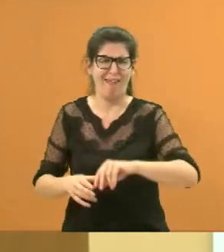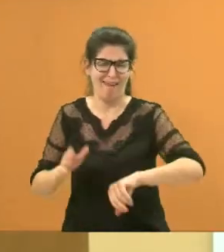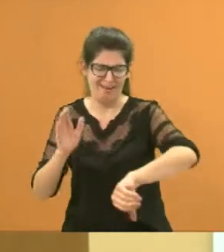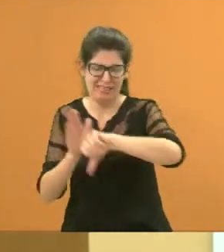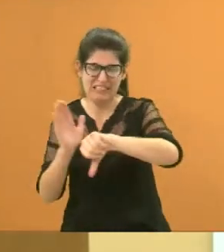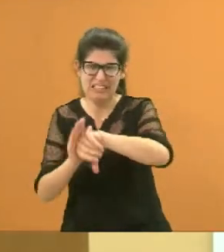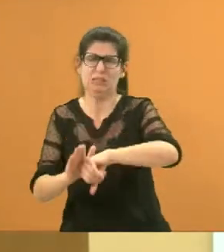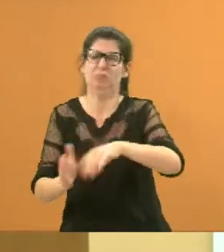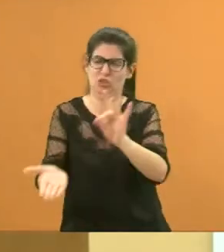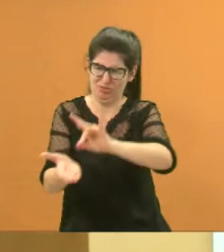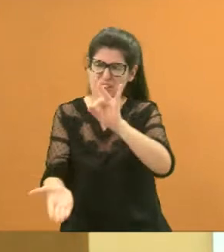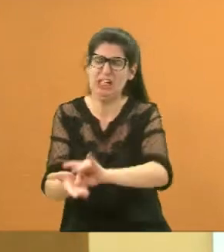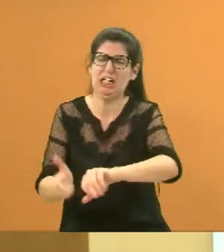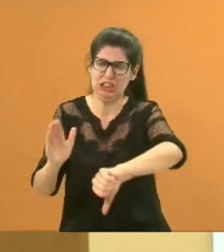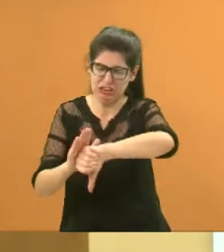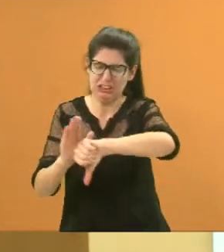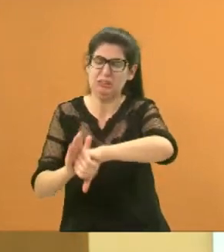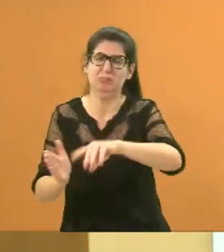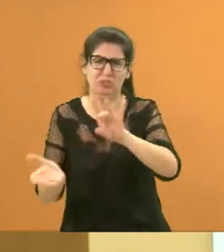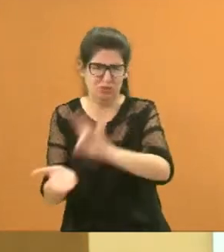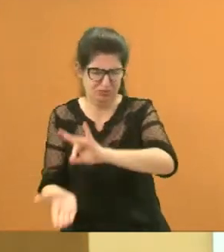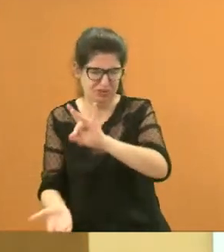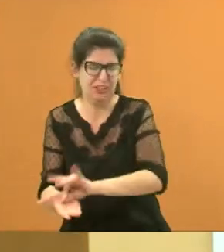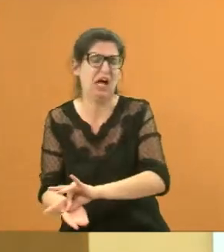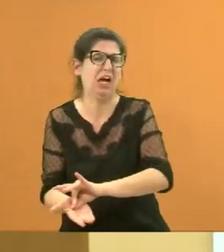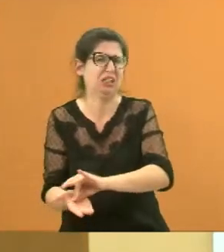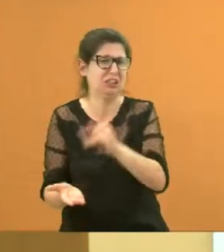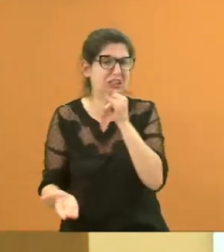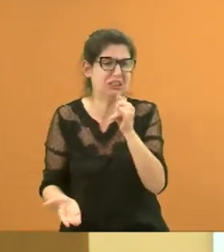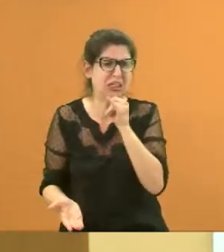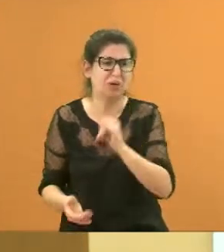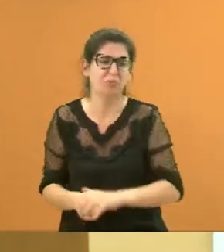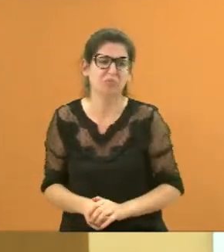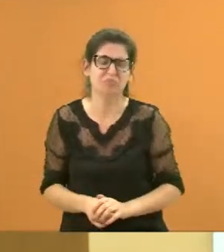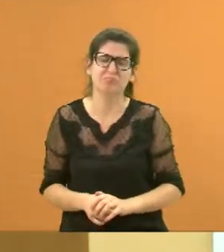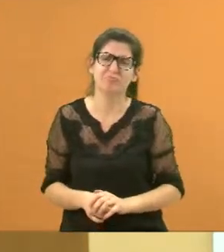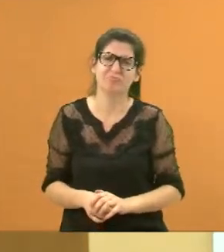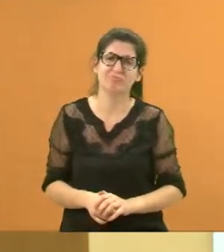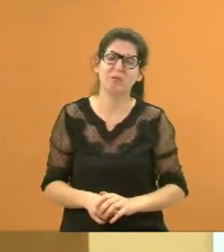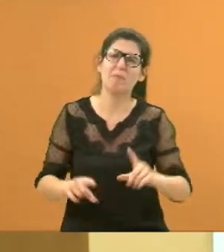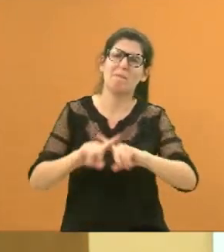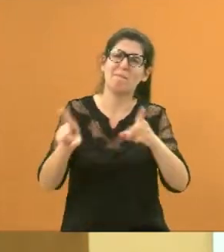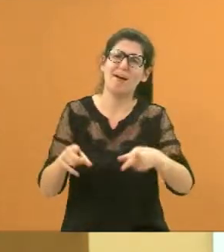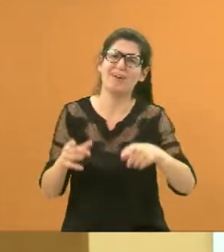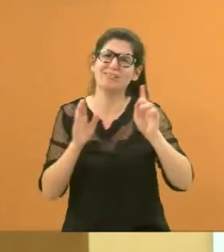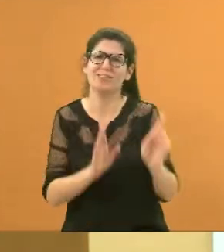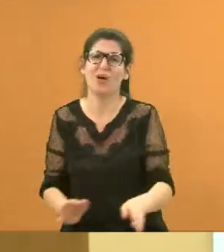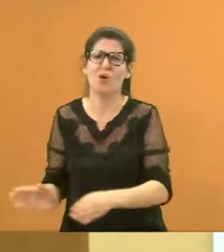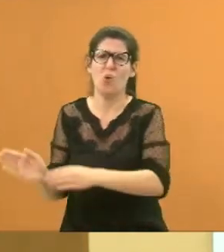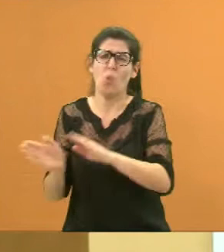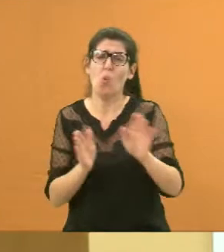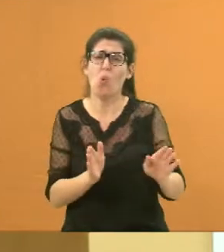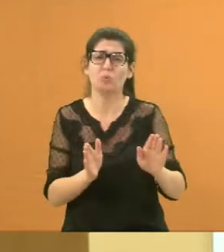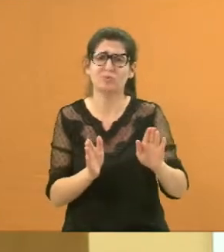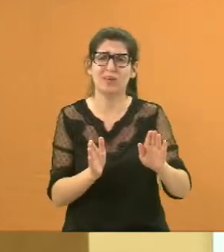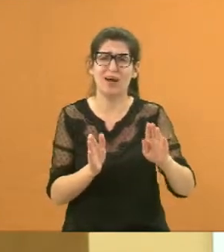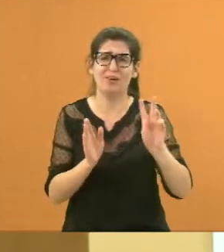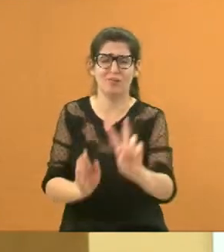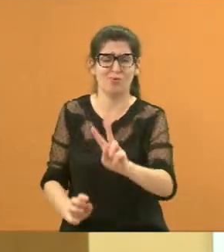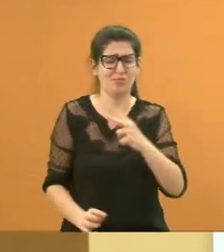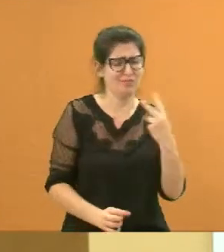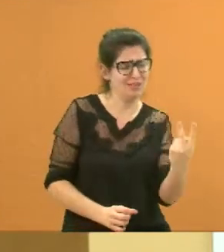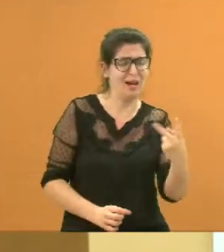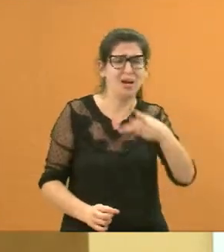falou, eu não verificaria tantas pessoas, né, opositores ao PT, utilizando a imagem do